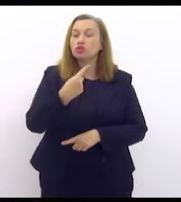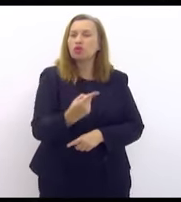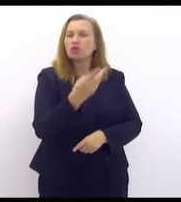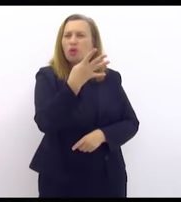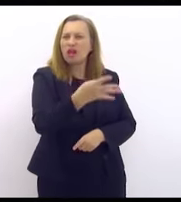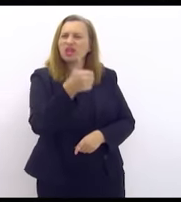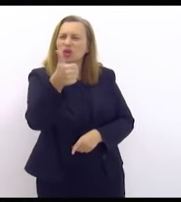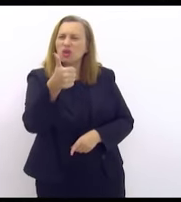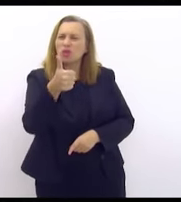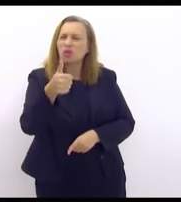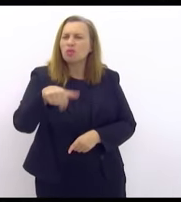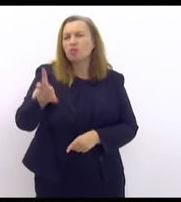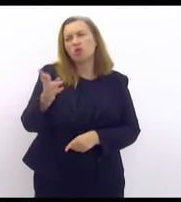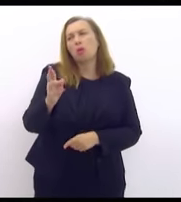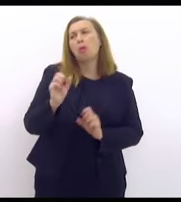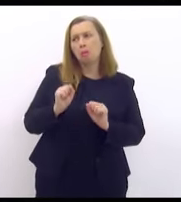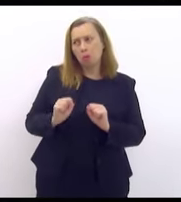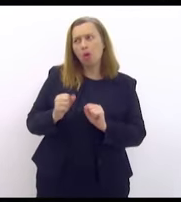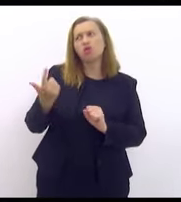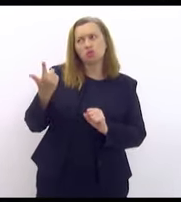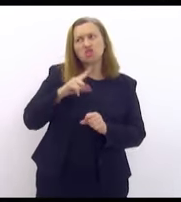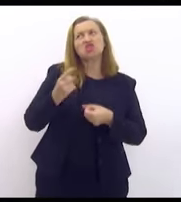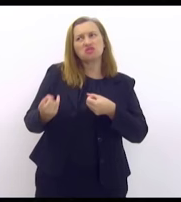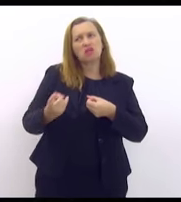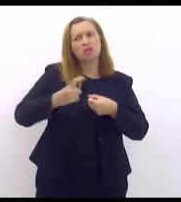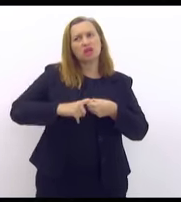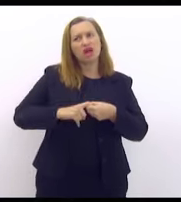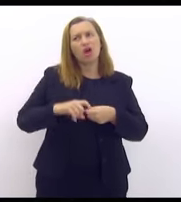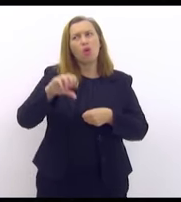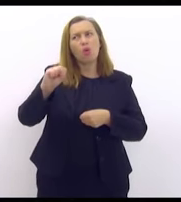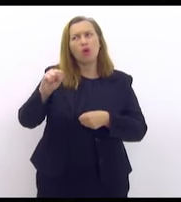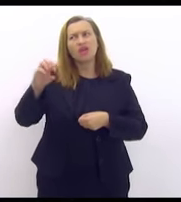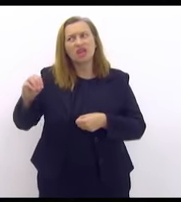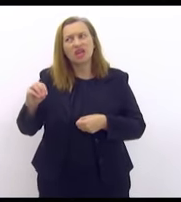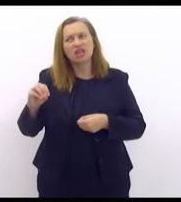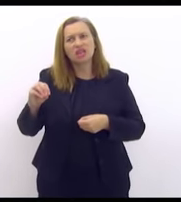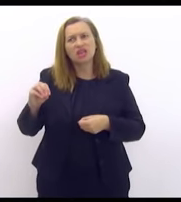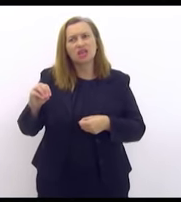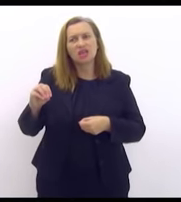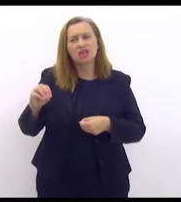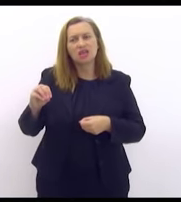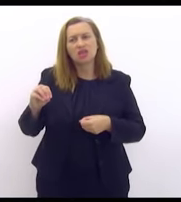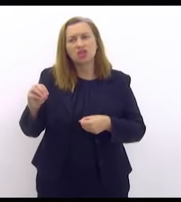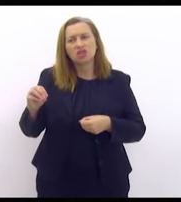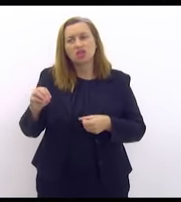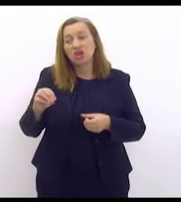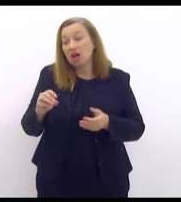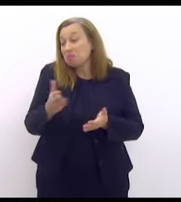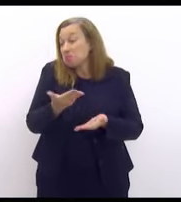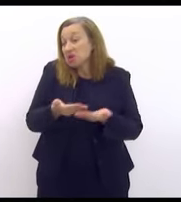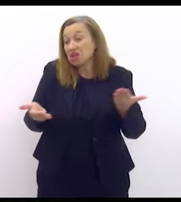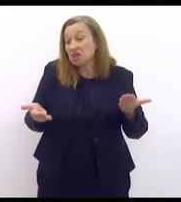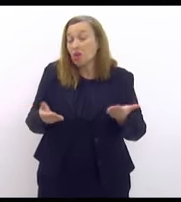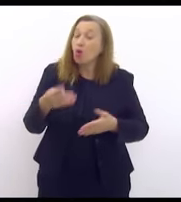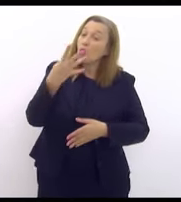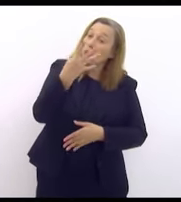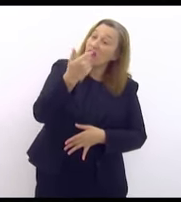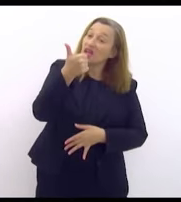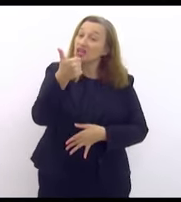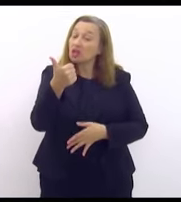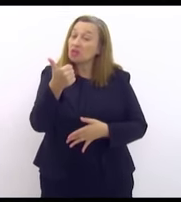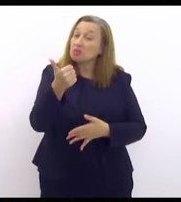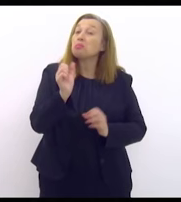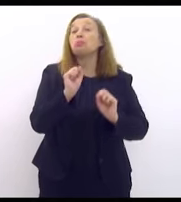tem a possibilidade de reaver. Então, 80 já está o quê? No ralo. Então, 41, talvez a